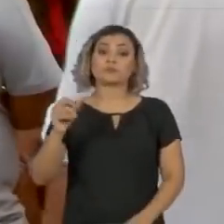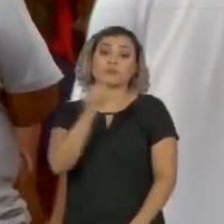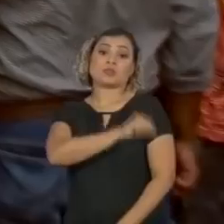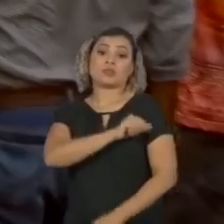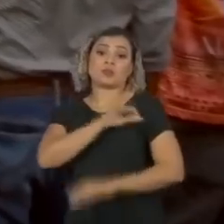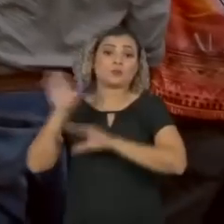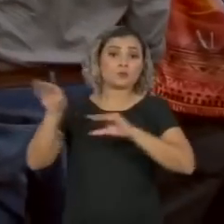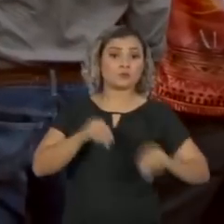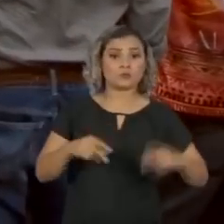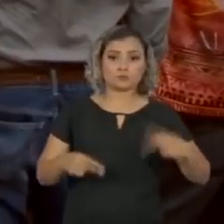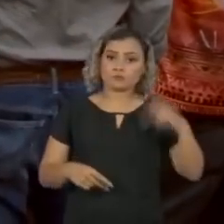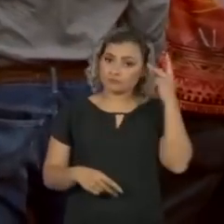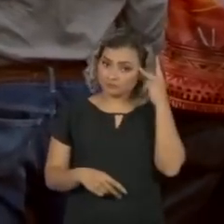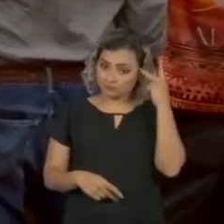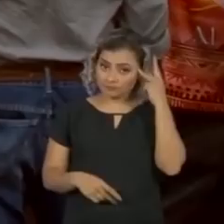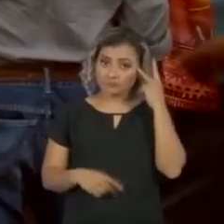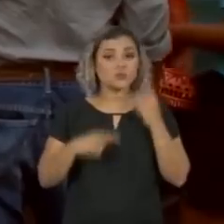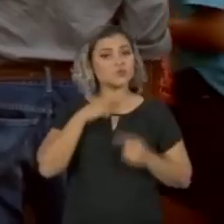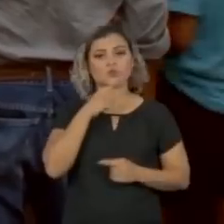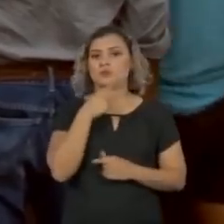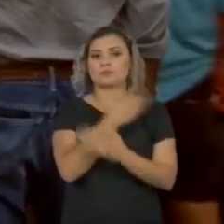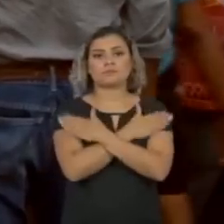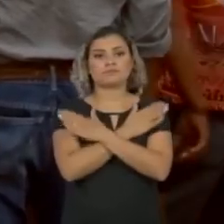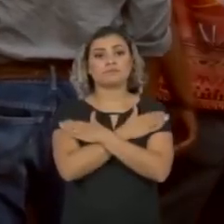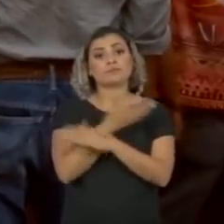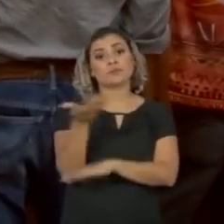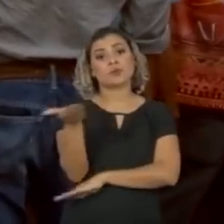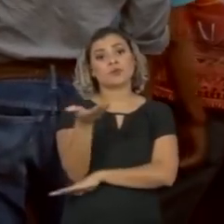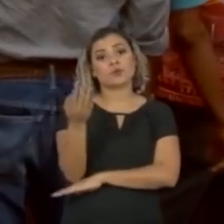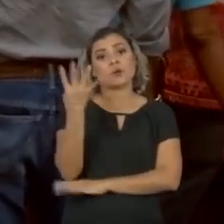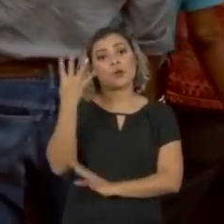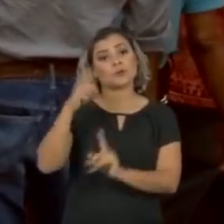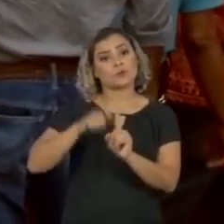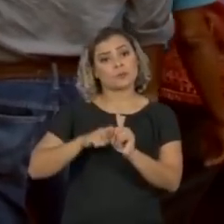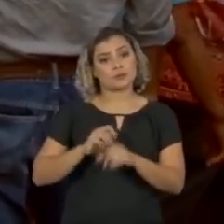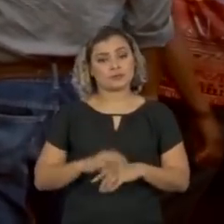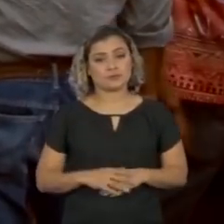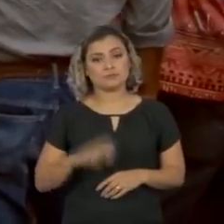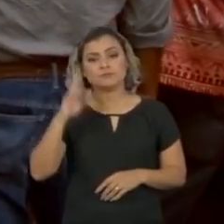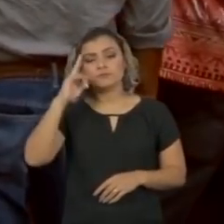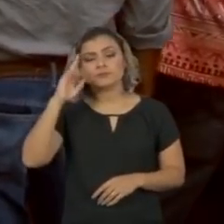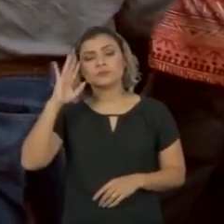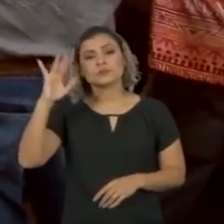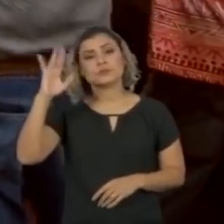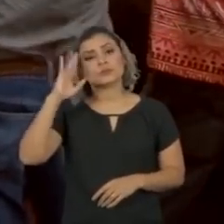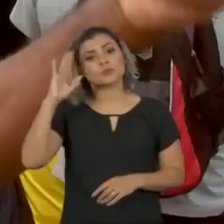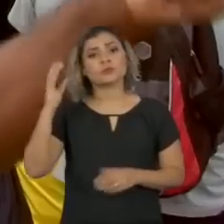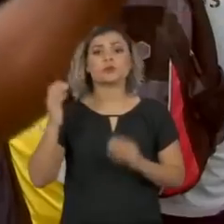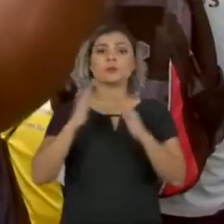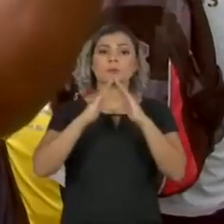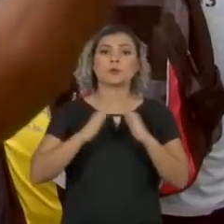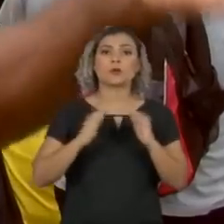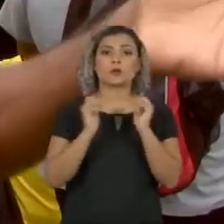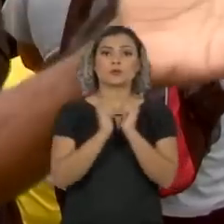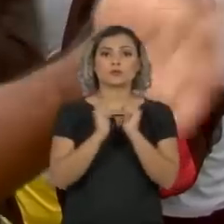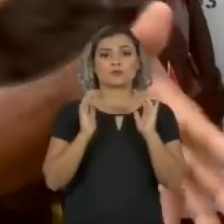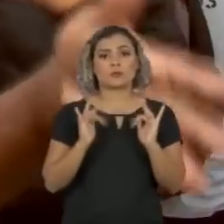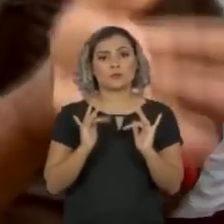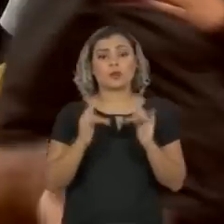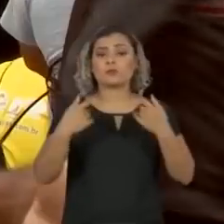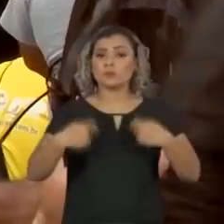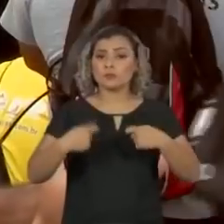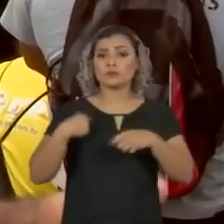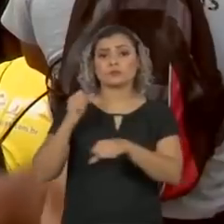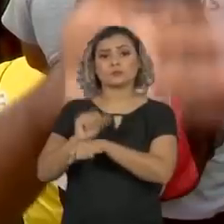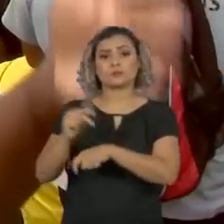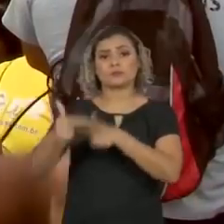tentar a vida. Não conseguiu um emprego e está nas ruas há 4 meses. Ele sonha em morar com a namorada. Eu preciso de arrumar um trabalho